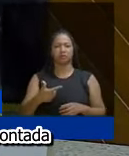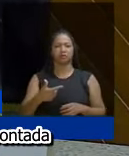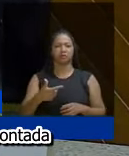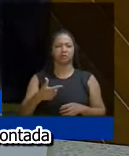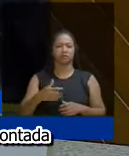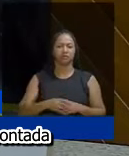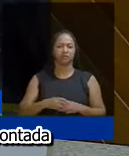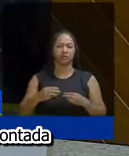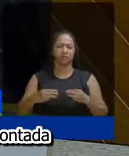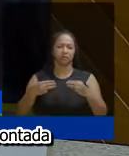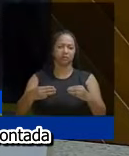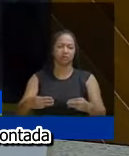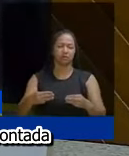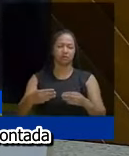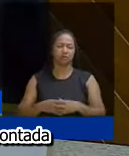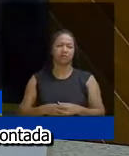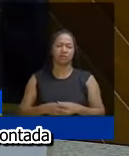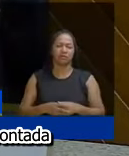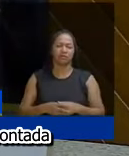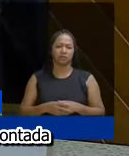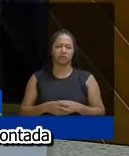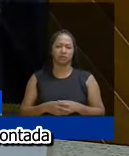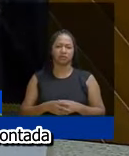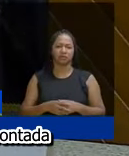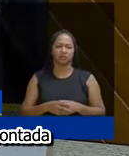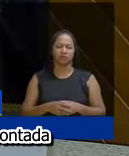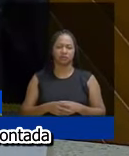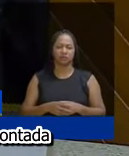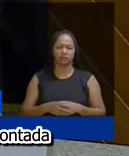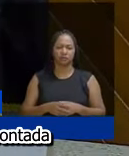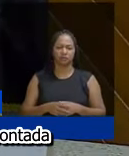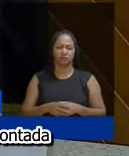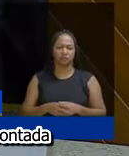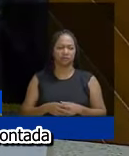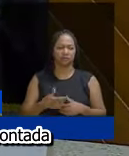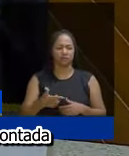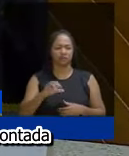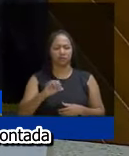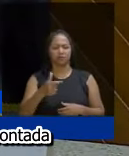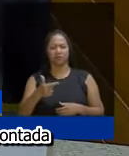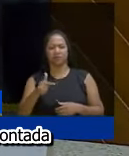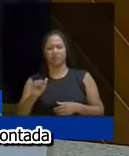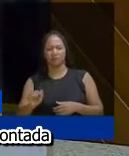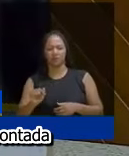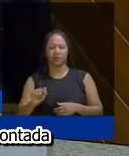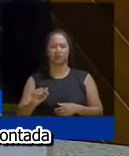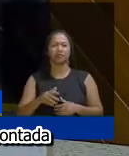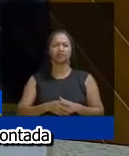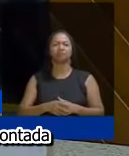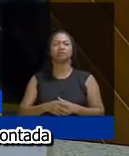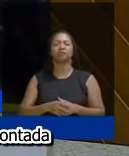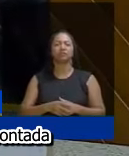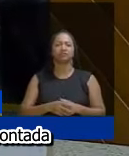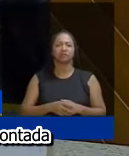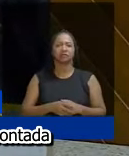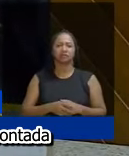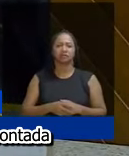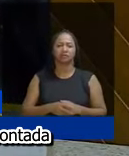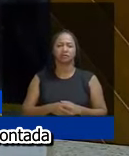8251, relator ministro Napoleão Nunes Maia, e ainda em 2017, mas já na